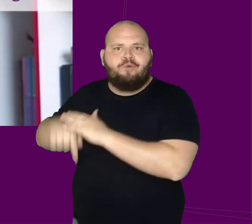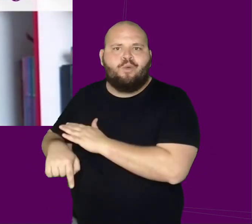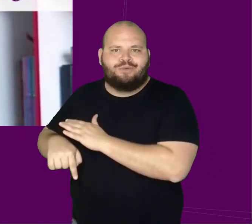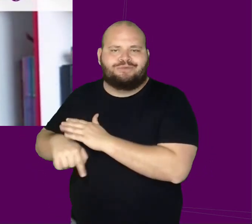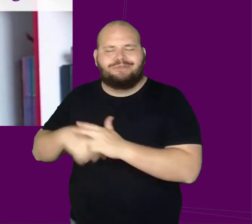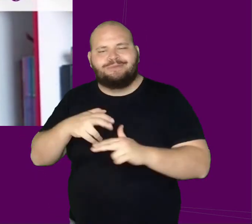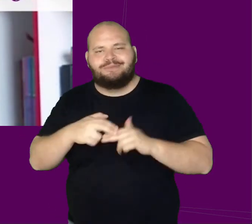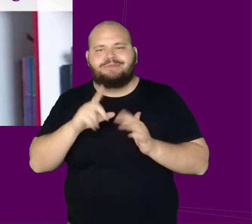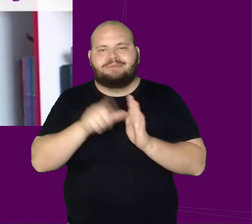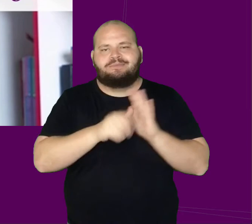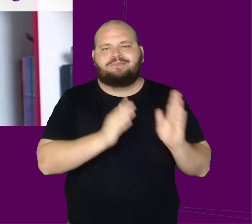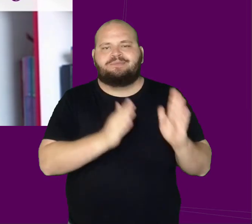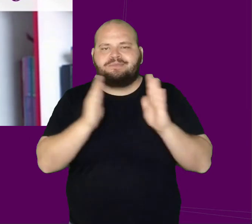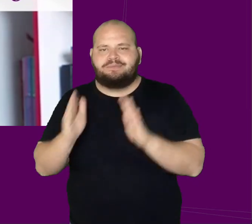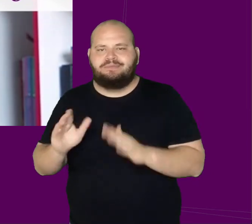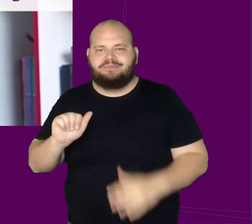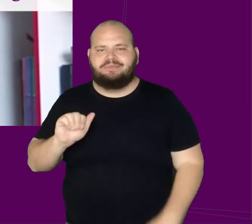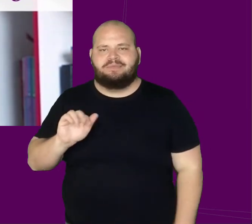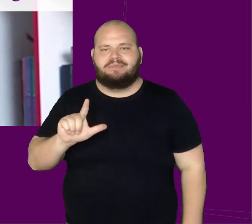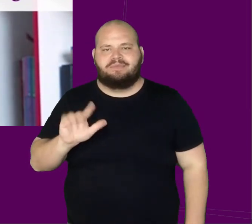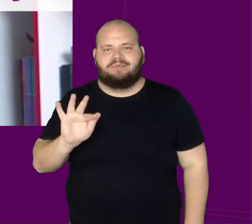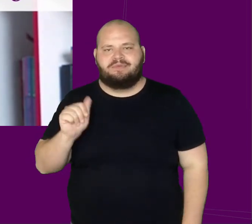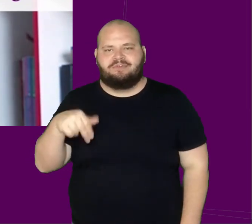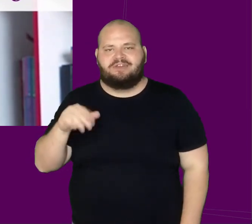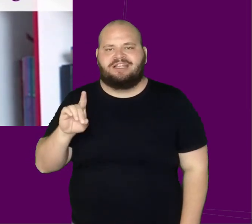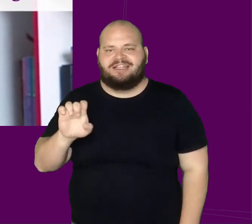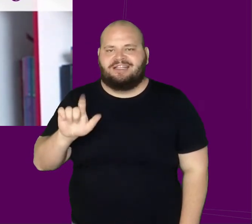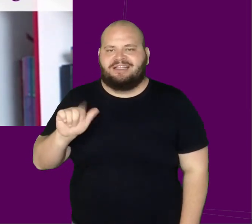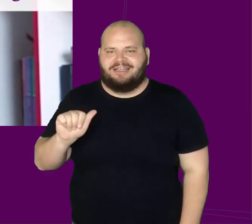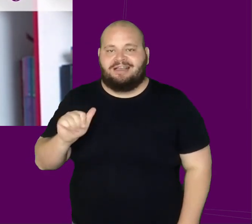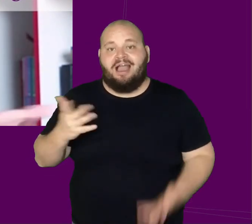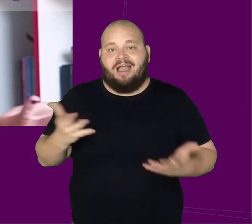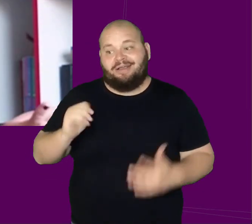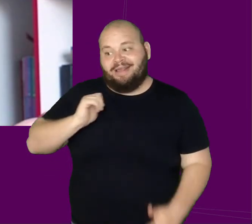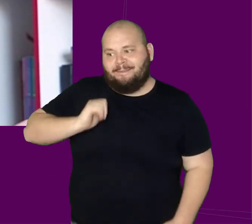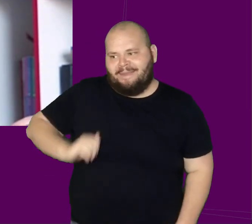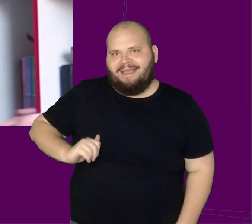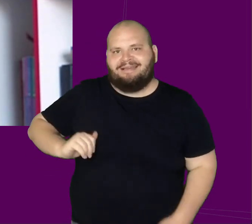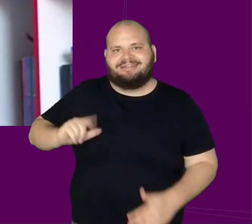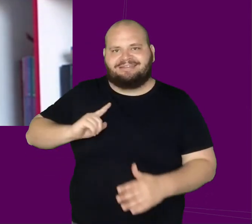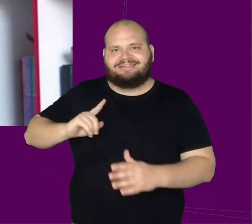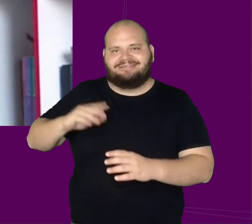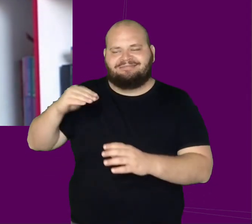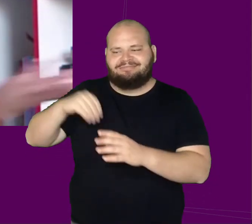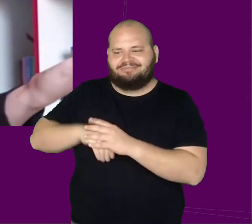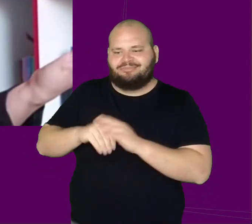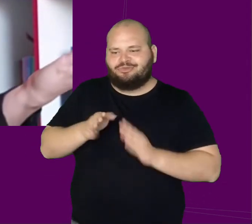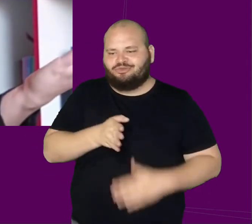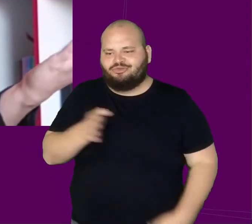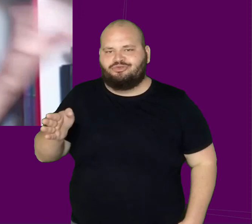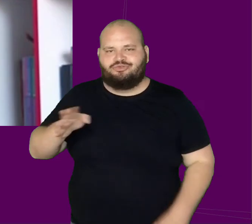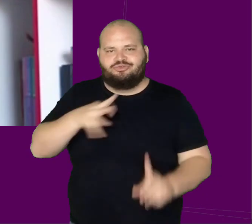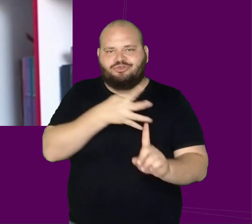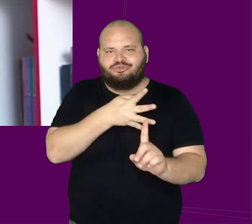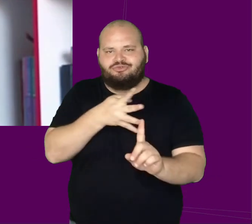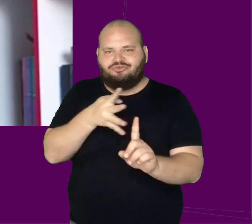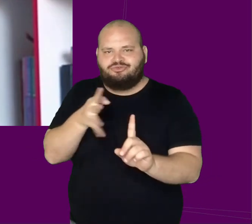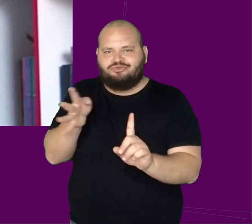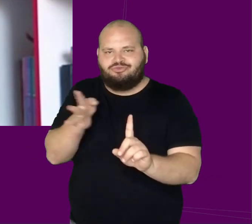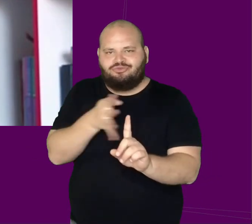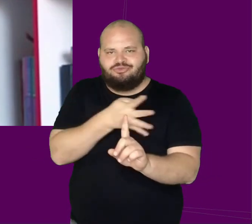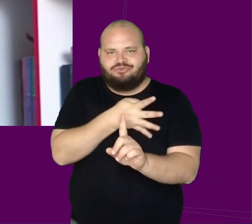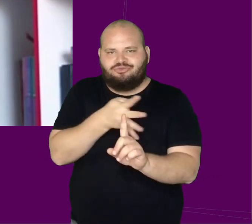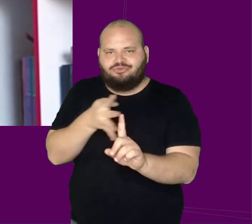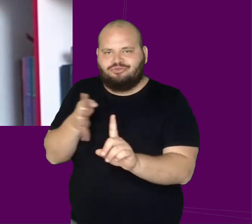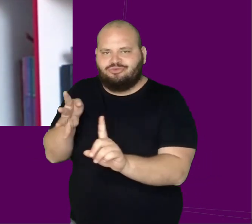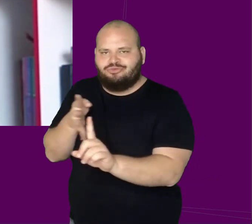com alfândega, ou seja, toda a bagagem. A gente vai passar a bagagem na alfândega, né? O raio-x que a gente passa ali no